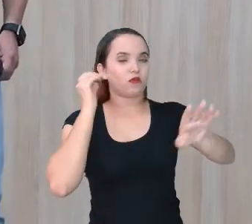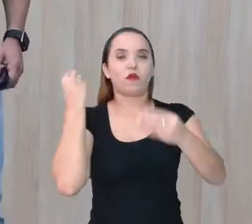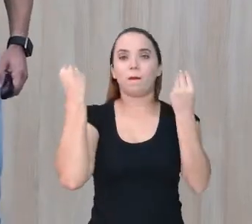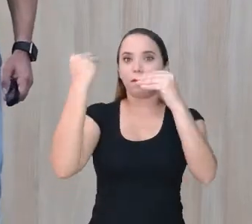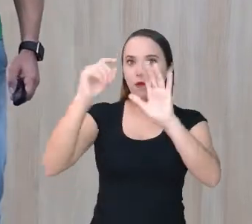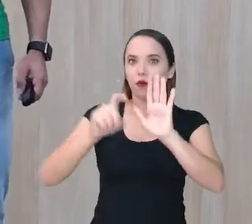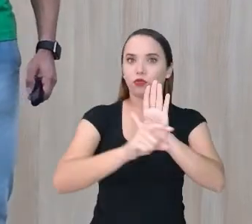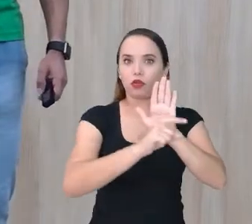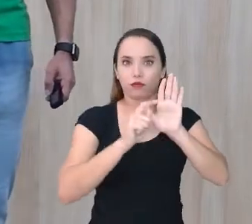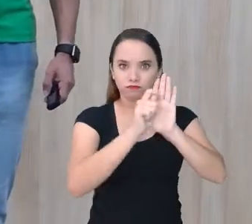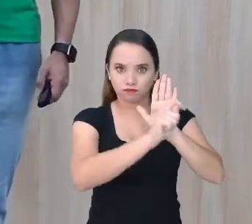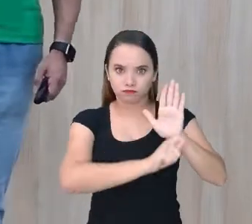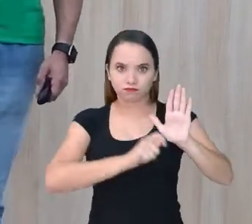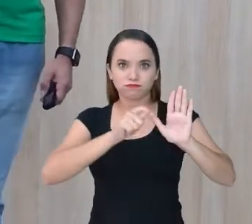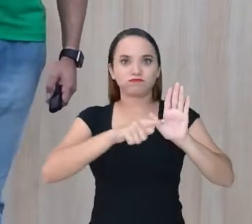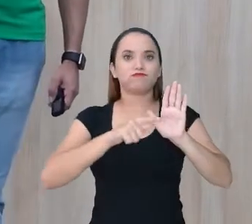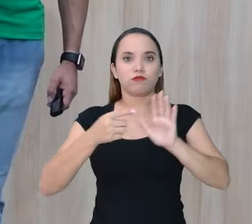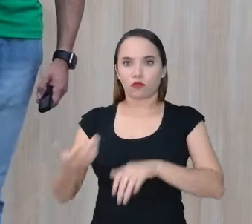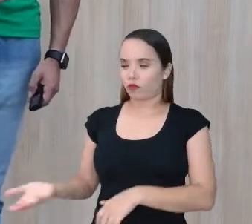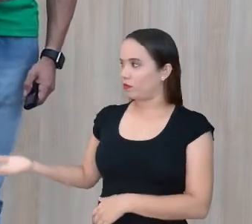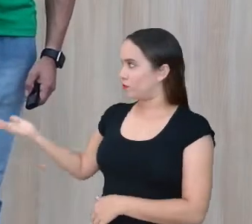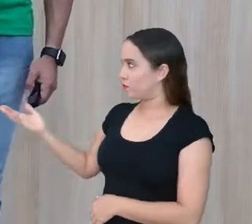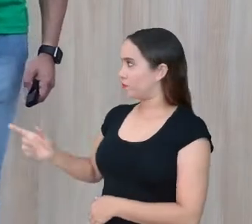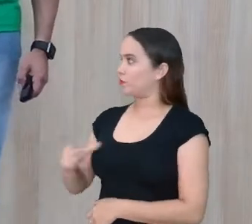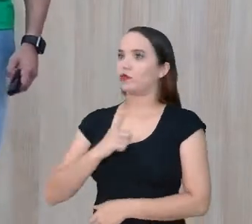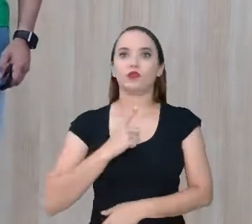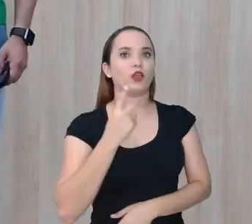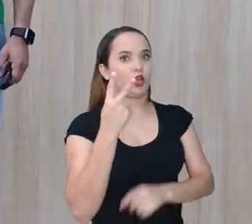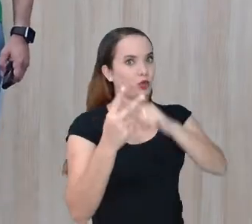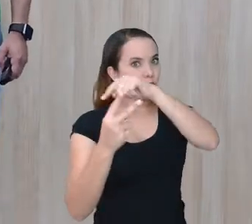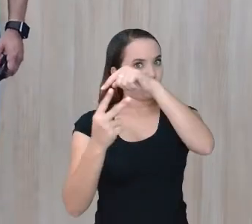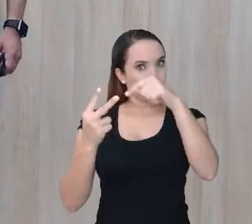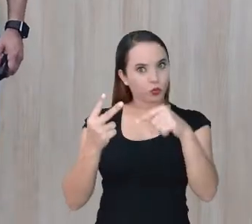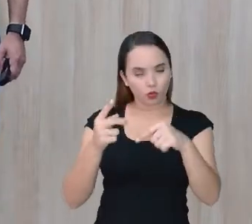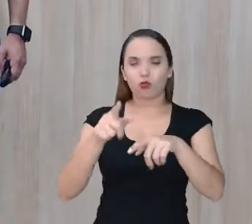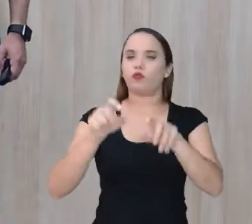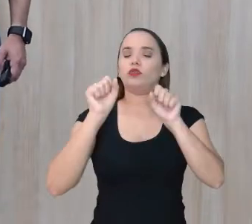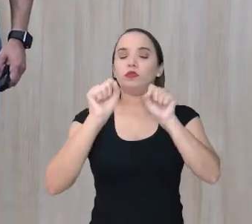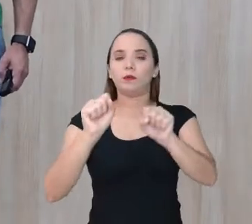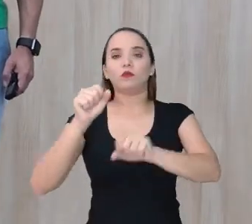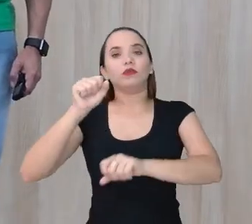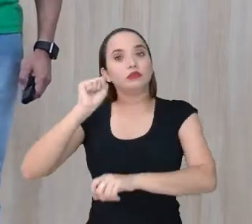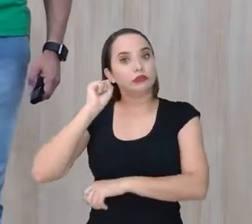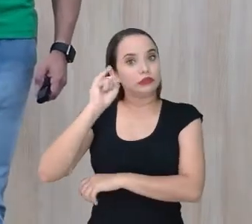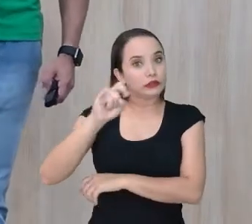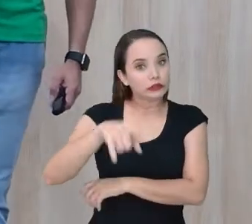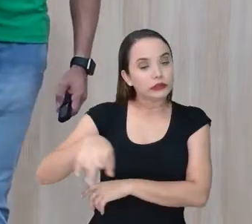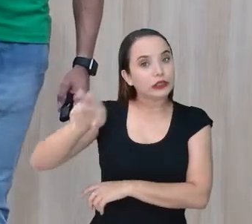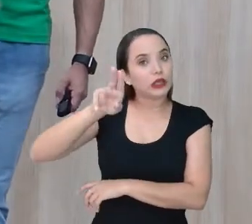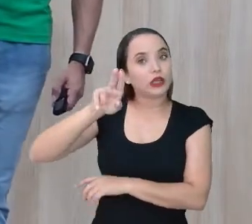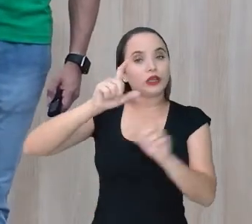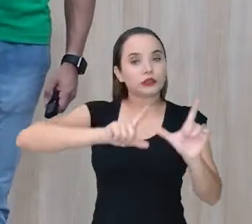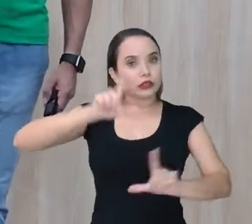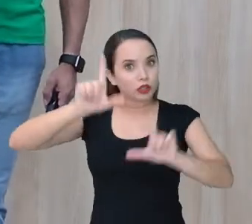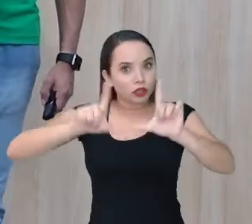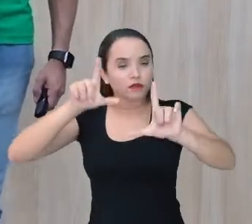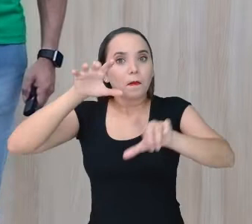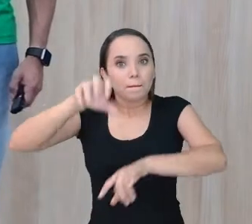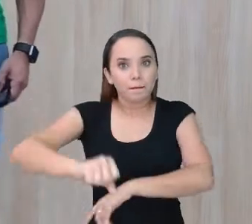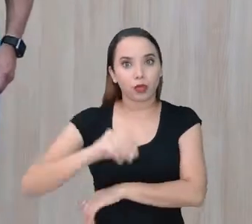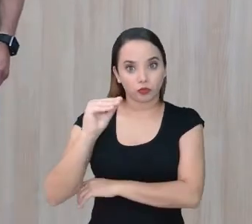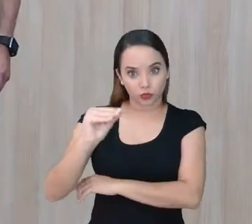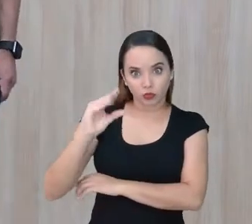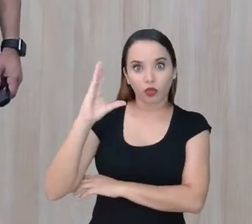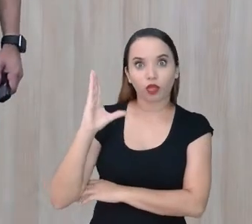aparecer na sua telinha. Então, principalmente aí, se você está assistindo essa aula através da TV, então pega o teu